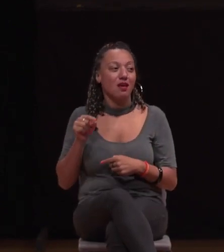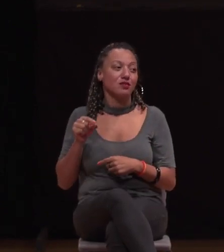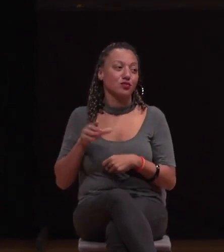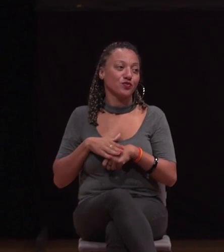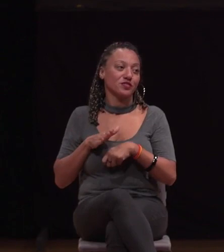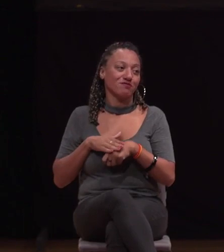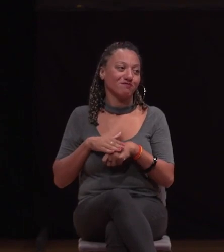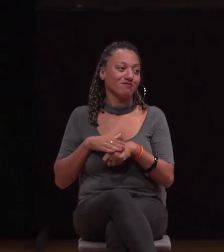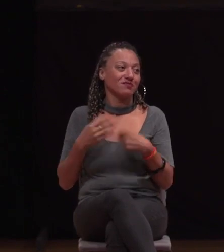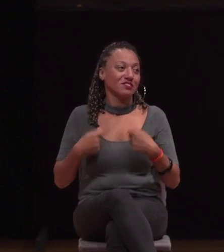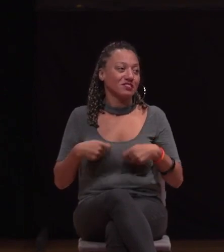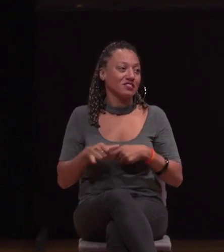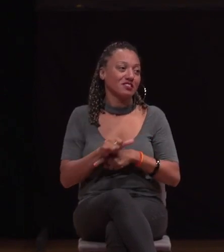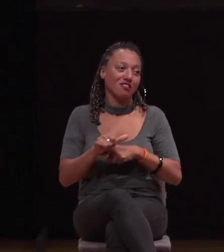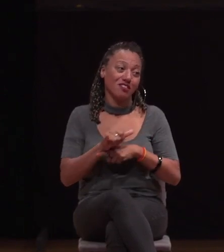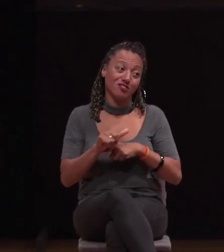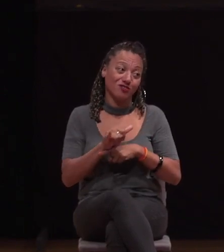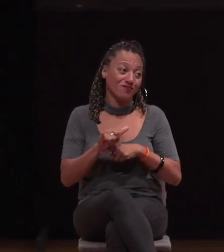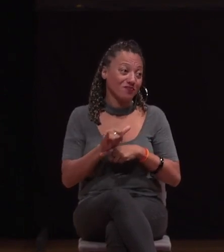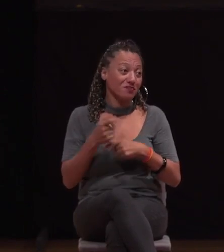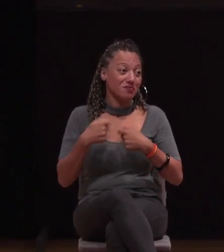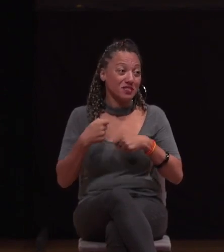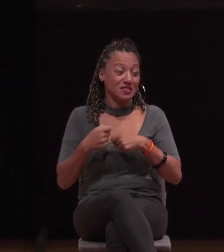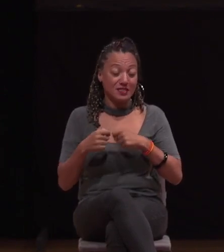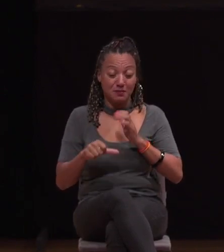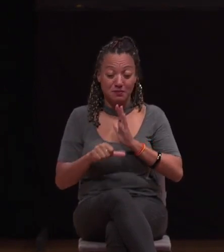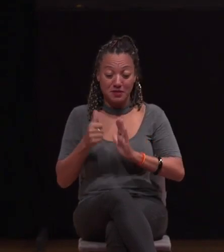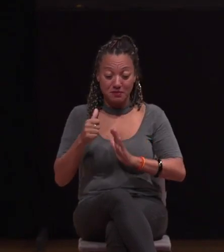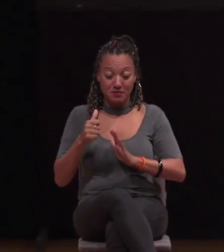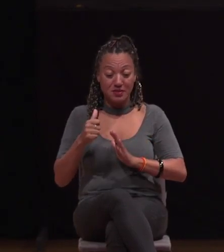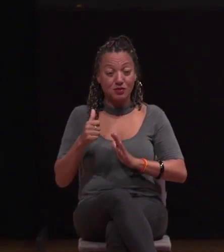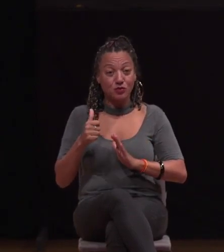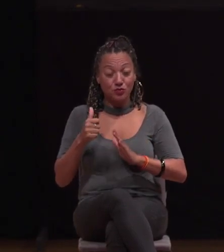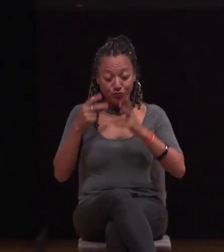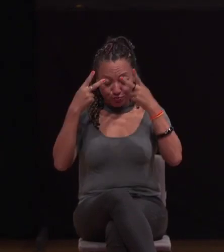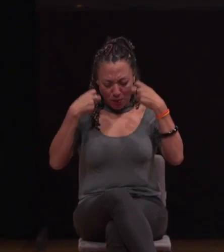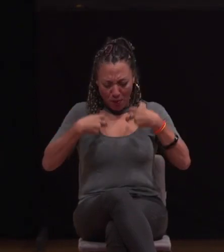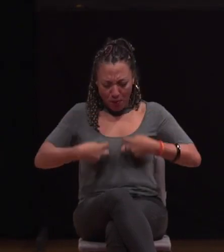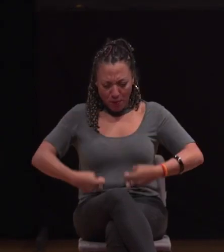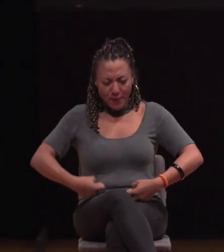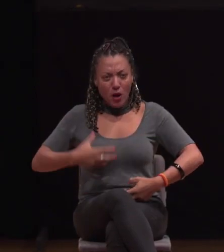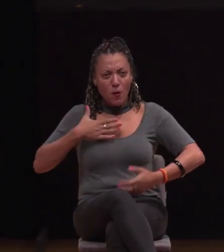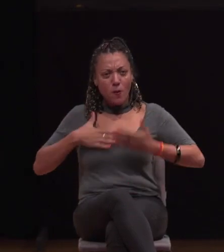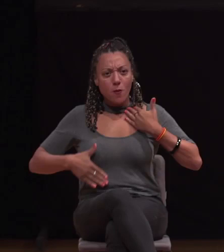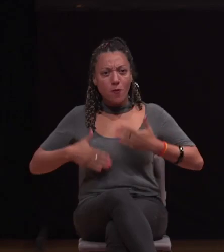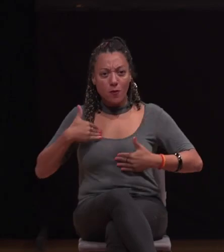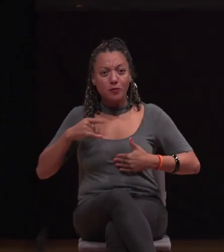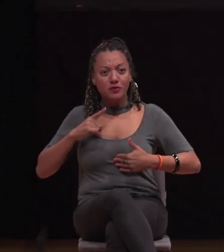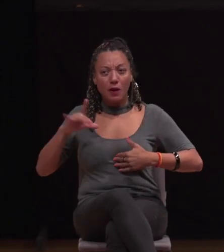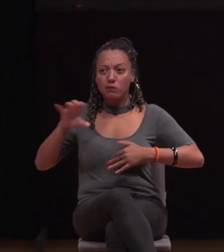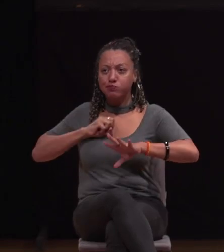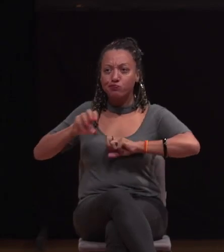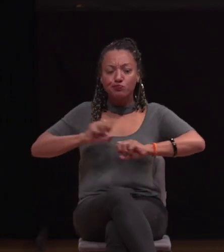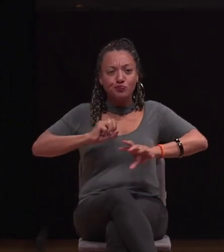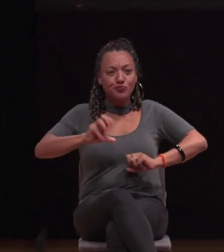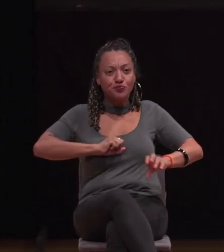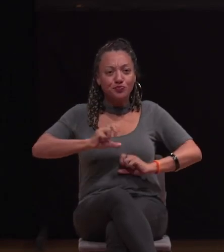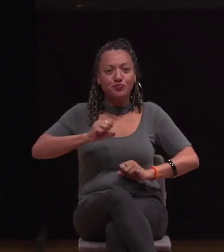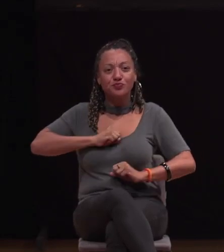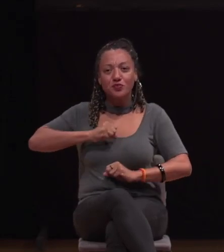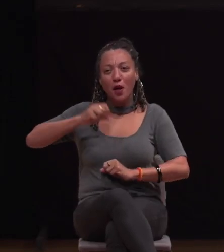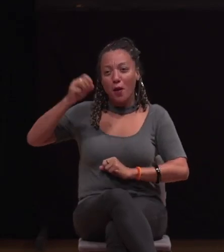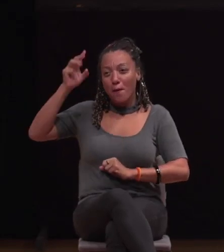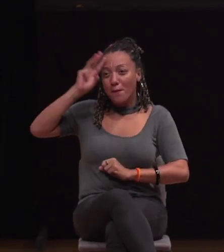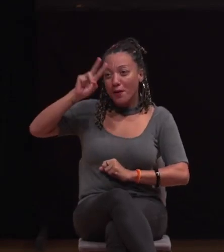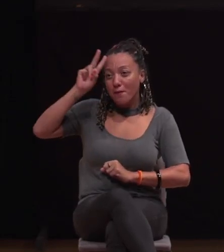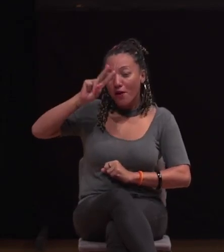sabe? Essa estruturação de um corpo que é feito de memória, mas de uma memória que é para a saúde, que